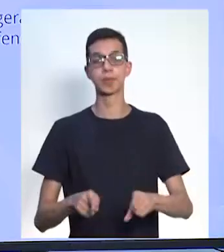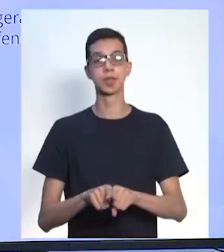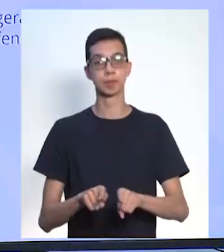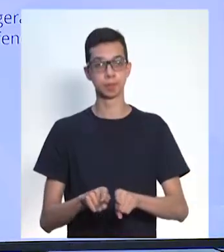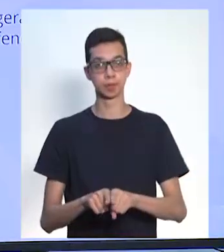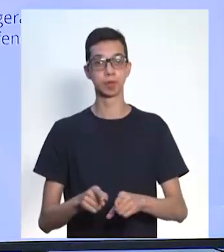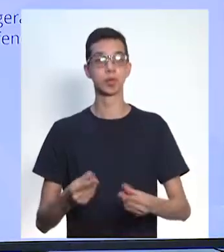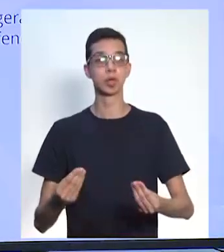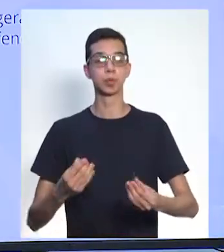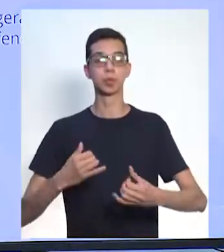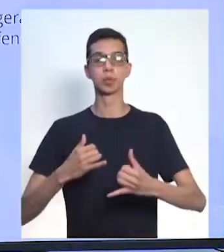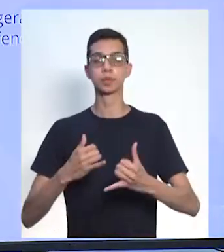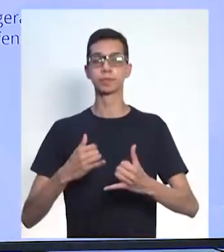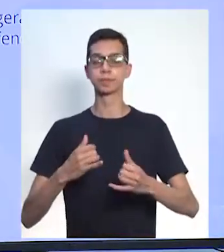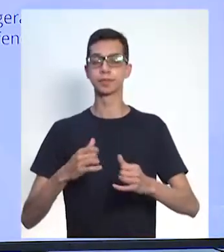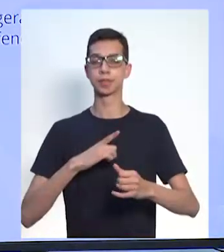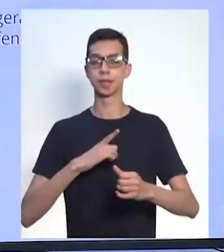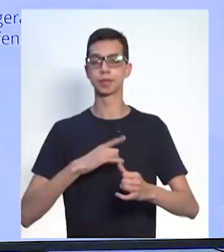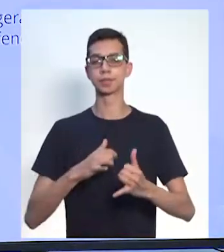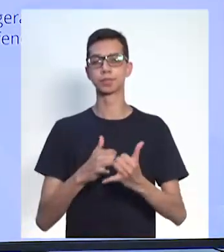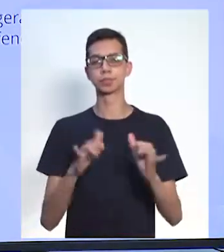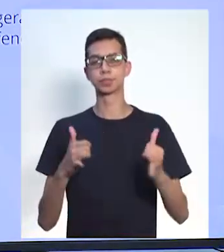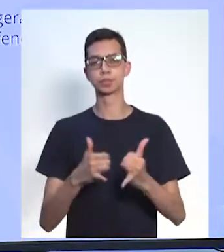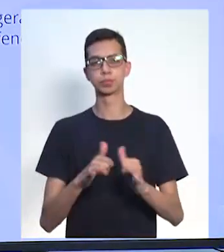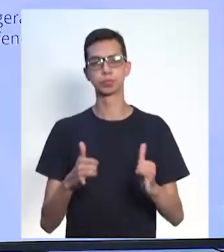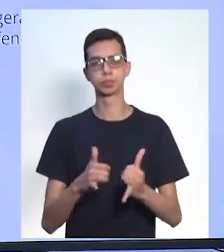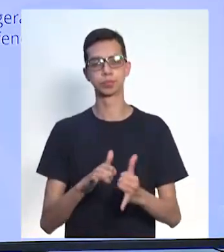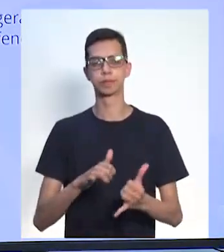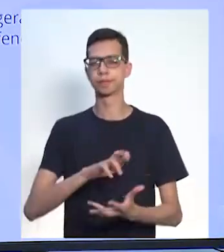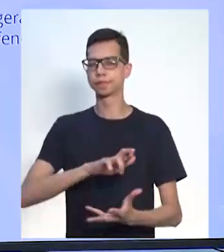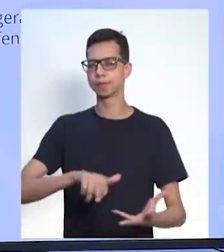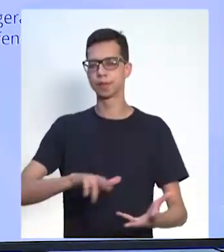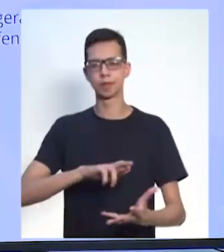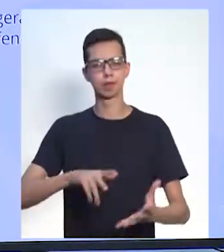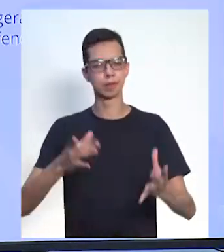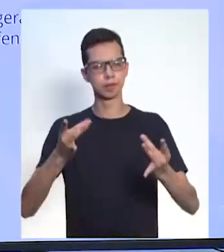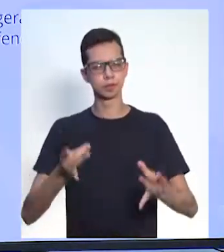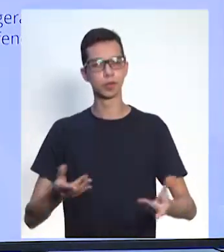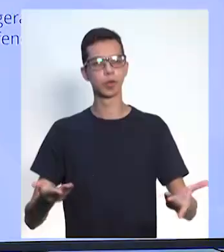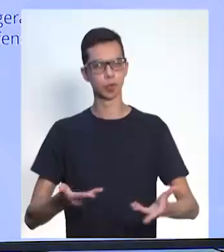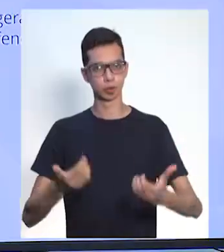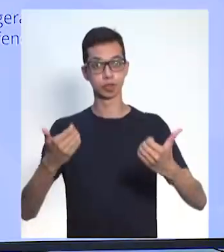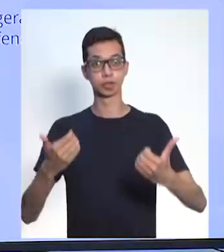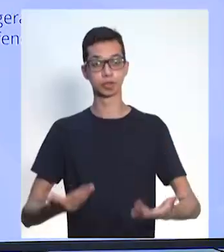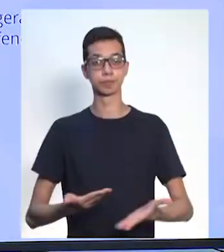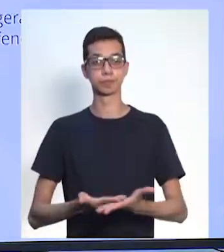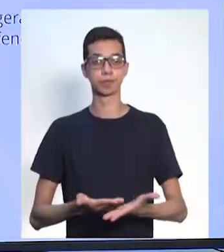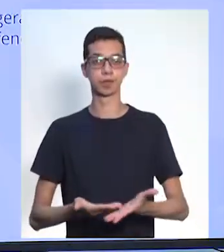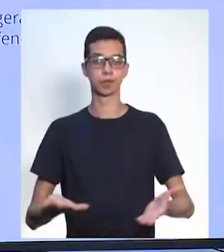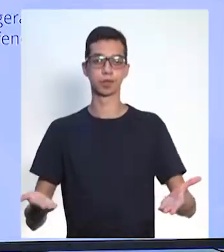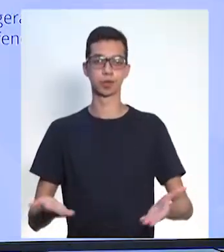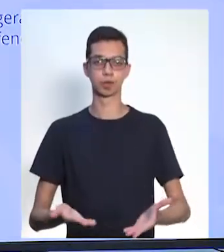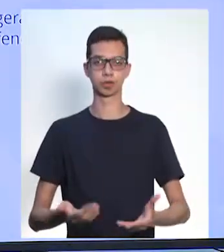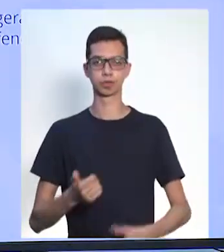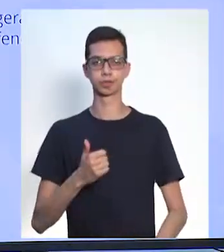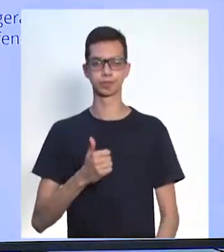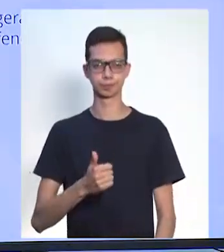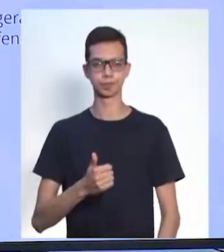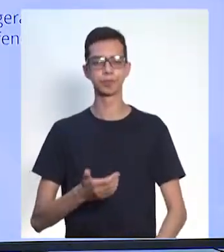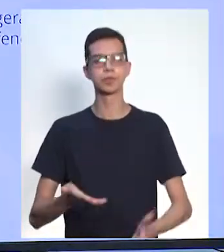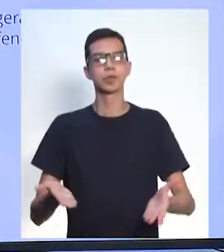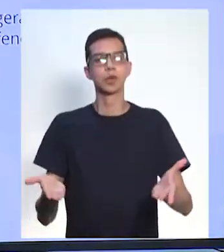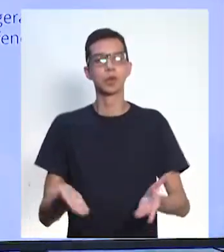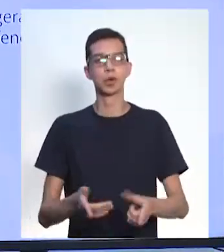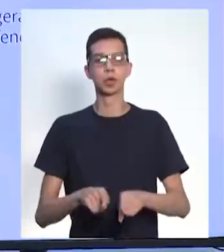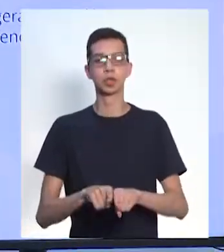interações eletromagnéticas. Essa é a habilidade que nós vamos trabalhar na aula de hoje. E na aula de hoje nós vamos